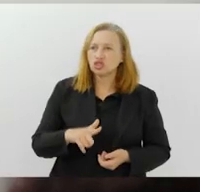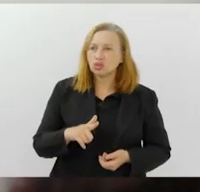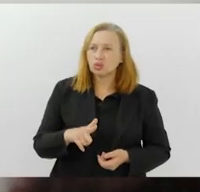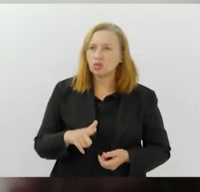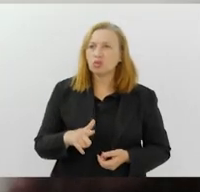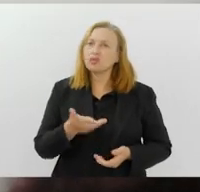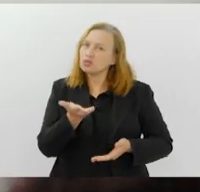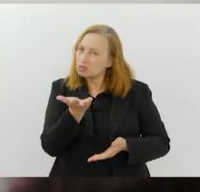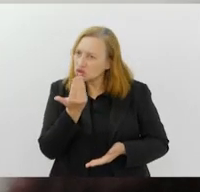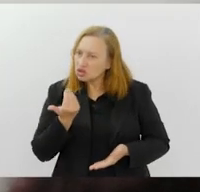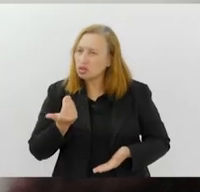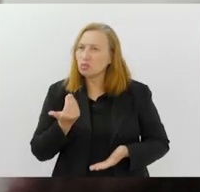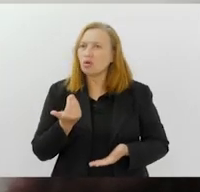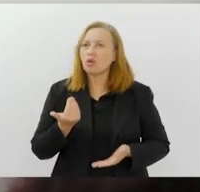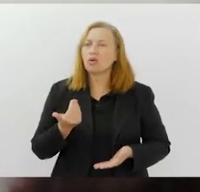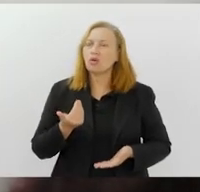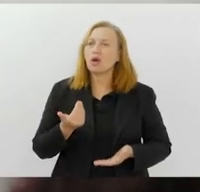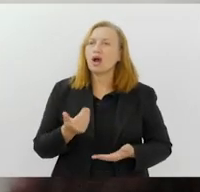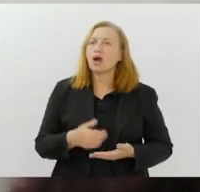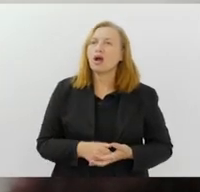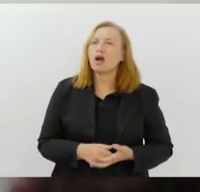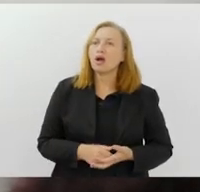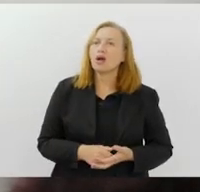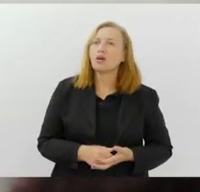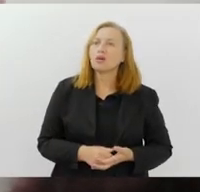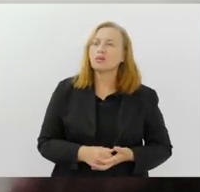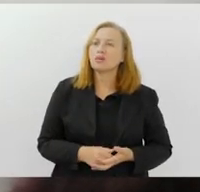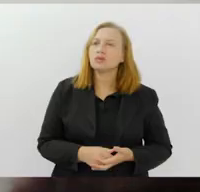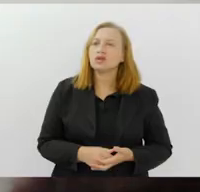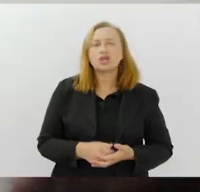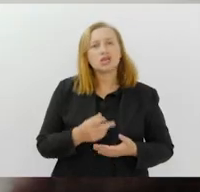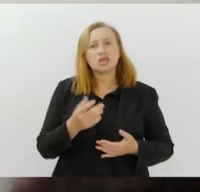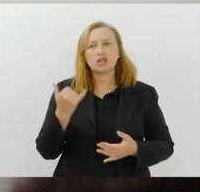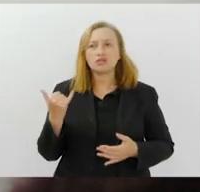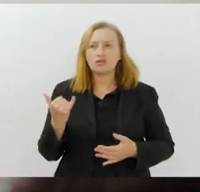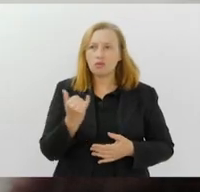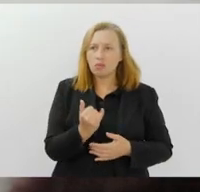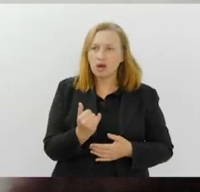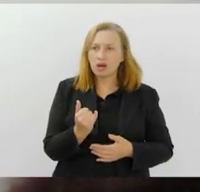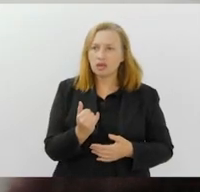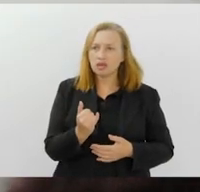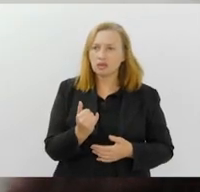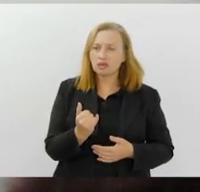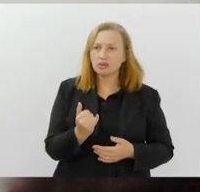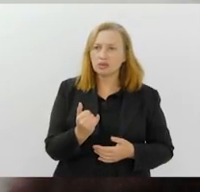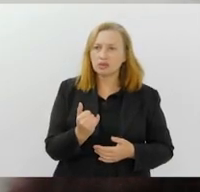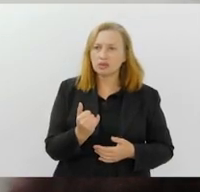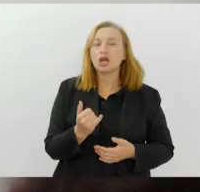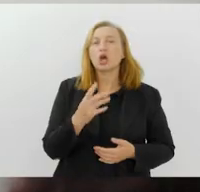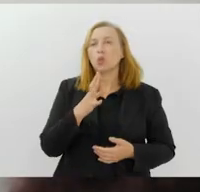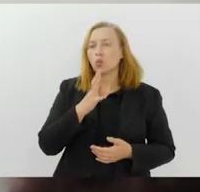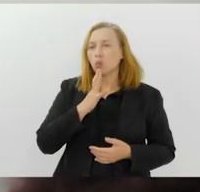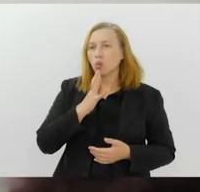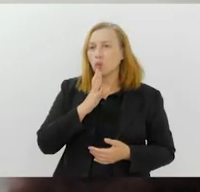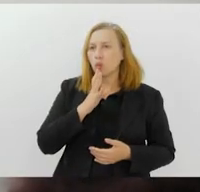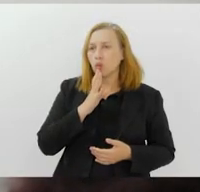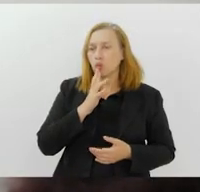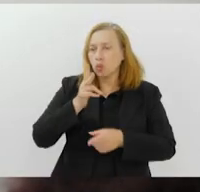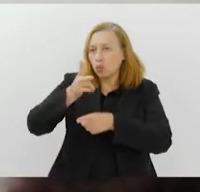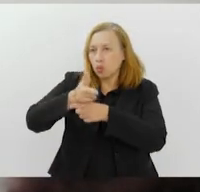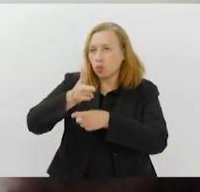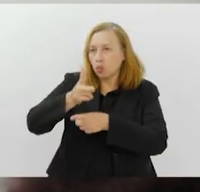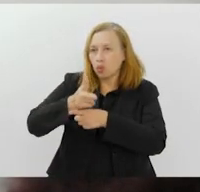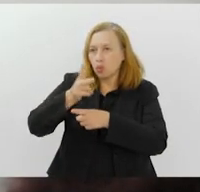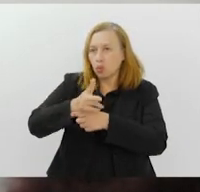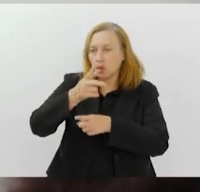chamando Aí sim de fato el me chamaram e informaram que foram eh que eu fui reconhecida por câmeras ali do